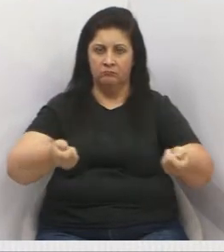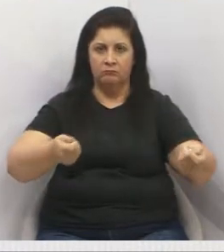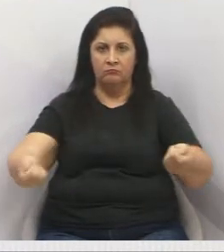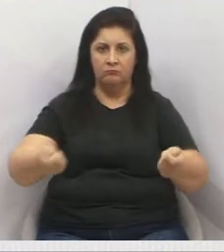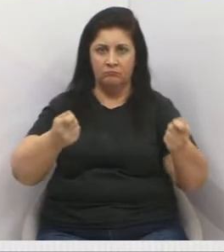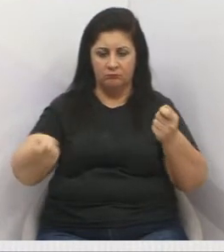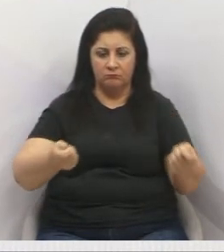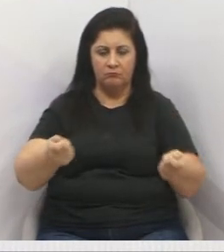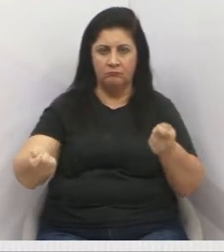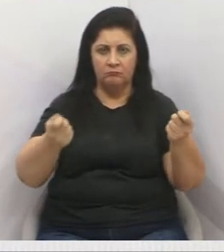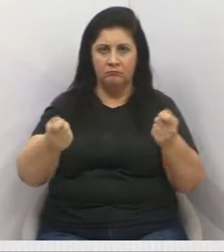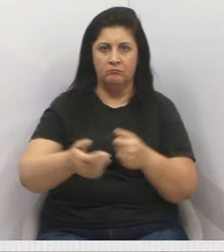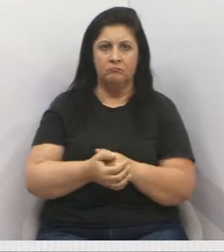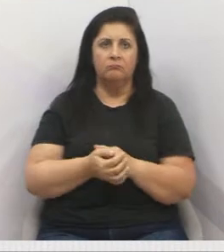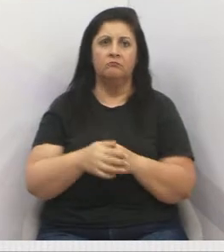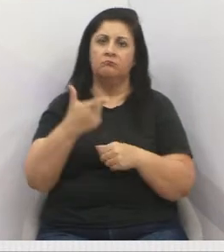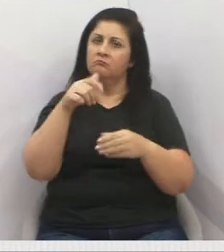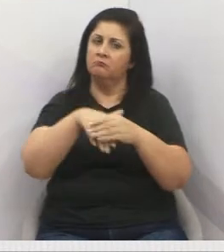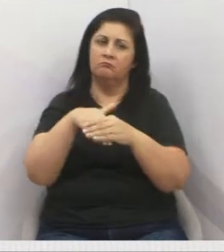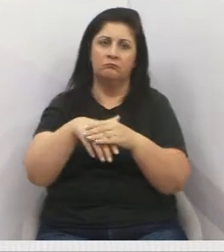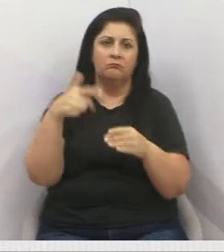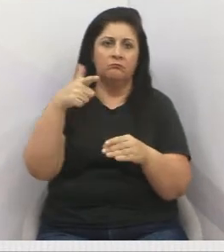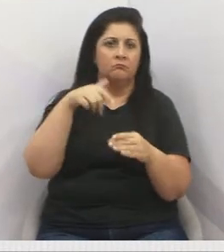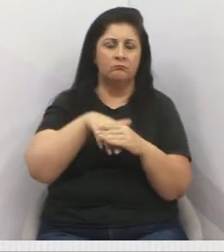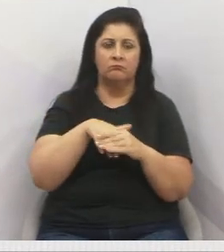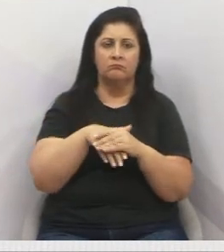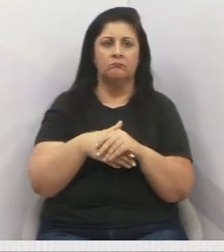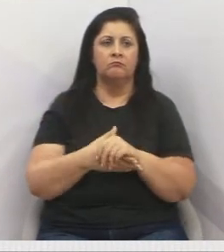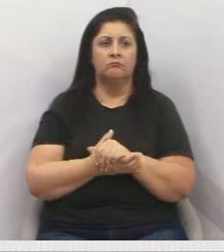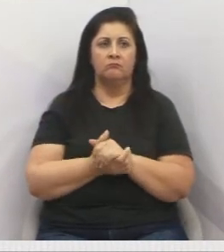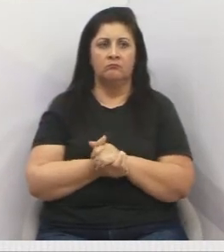entidades acadêmicas em branco e organização da sociedade civil em branco.